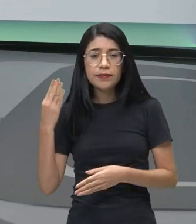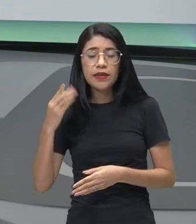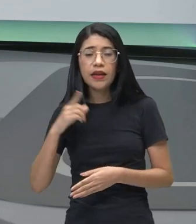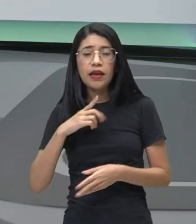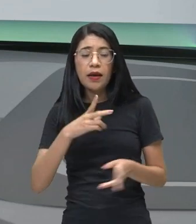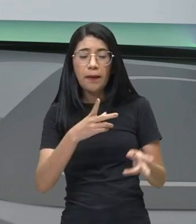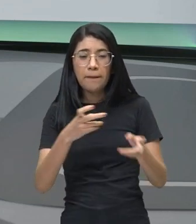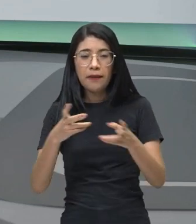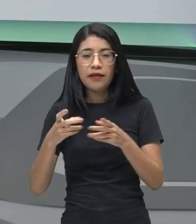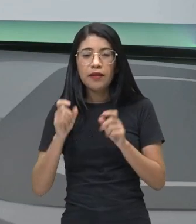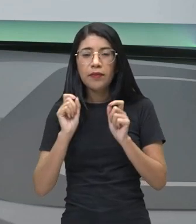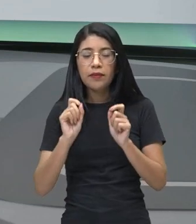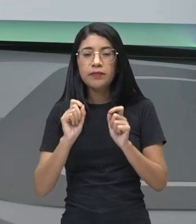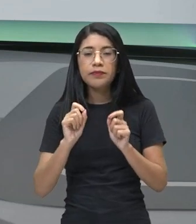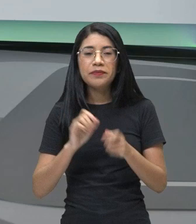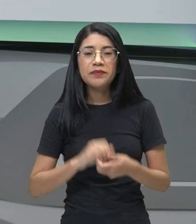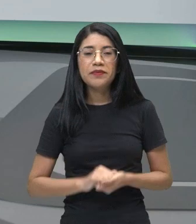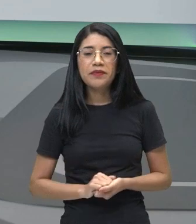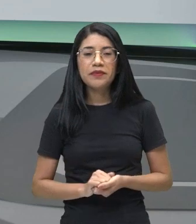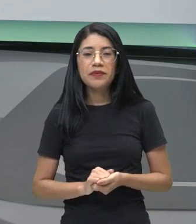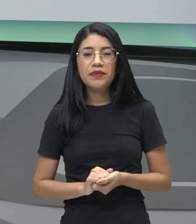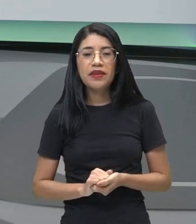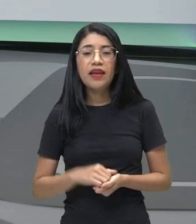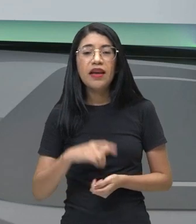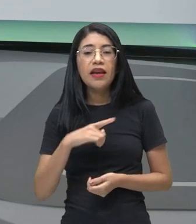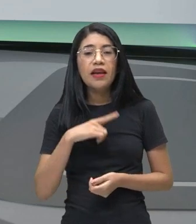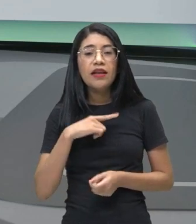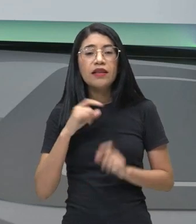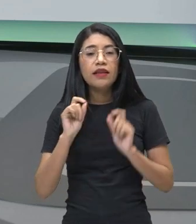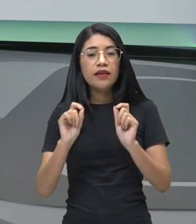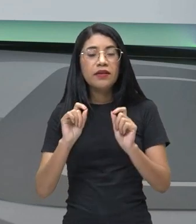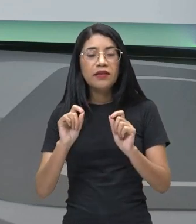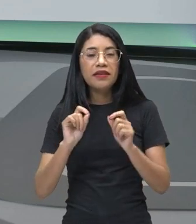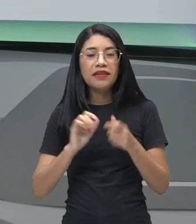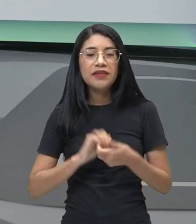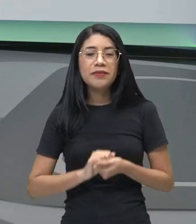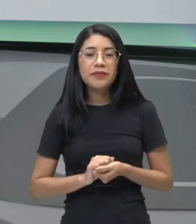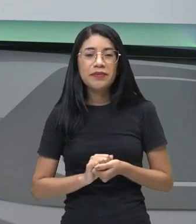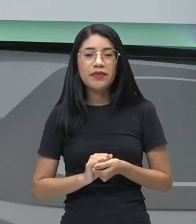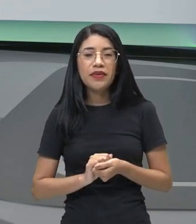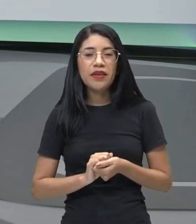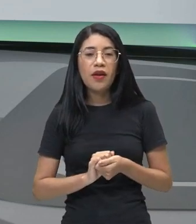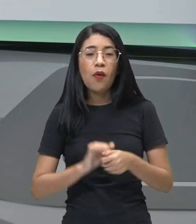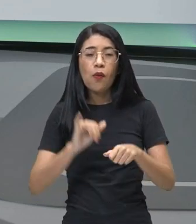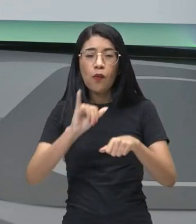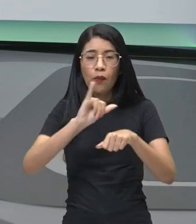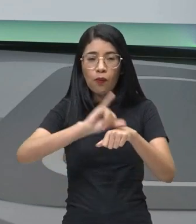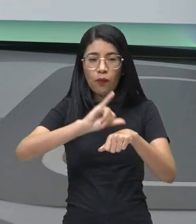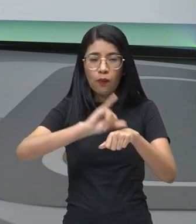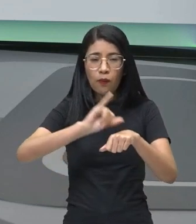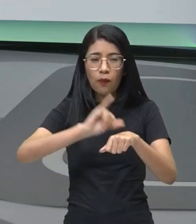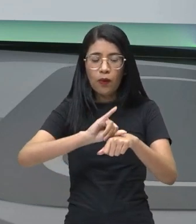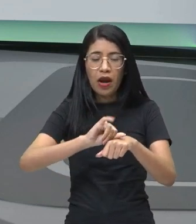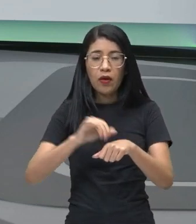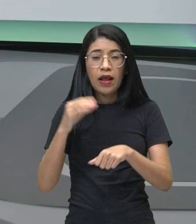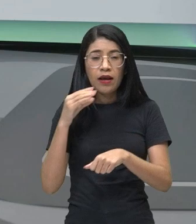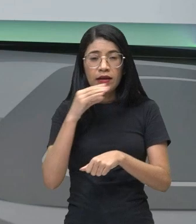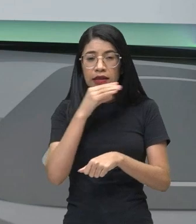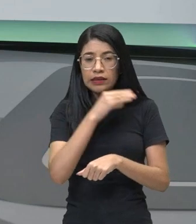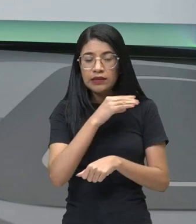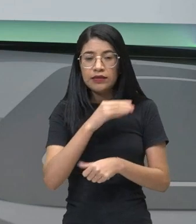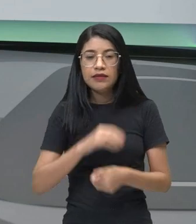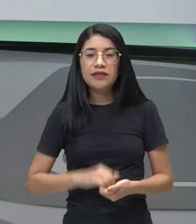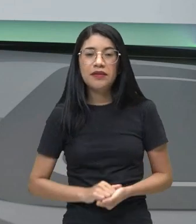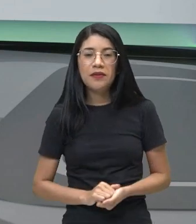observa comigo, ó, você observa que eu tenho aí uma barra de ferro aquecida. Lembram o